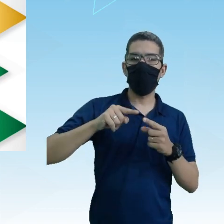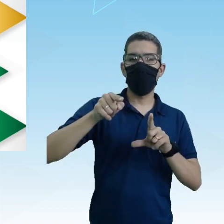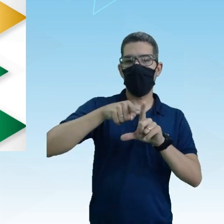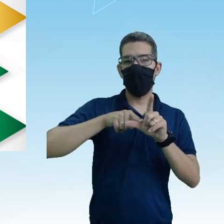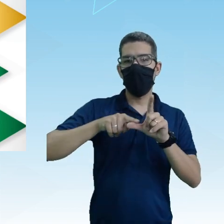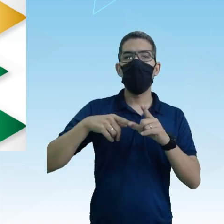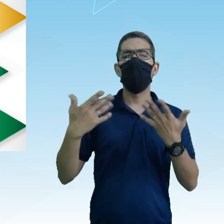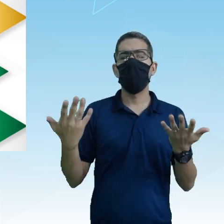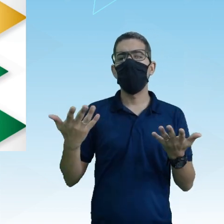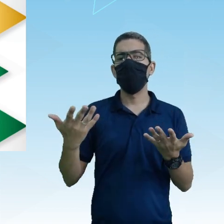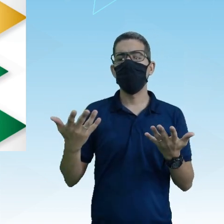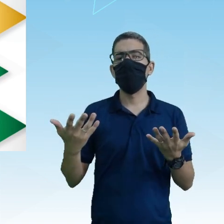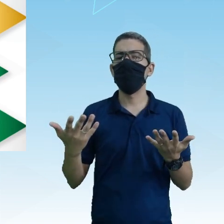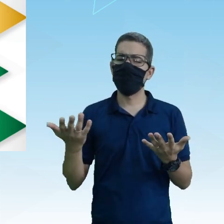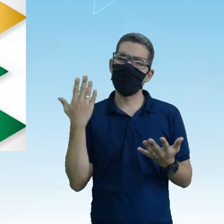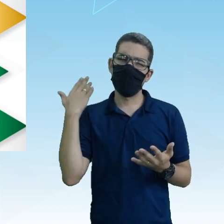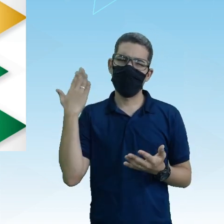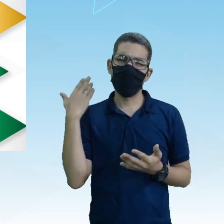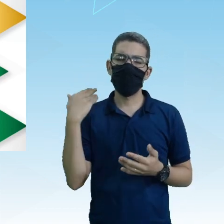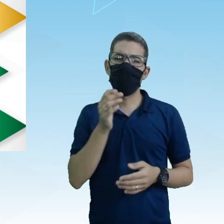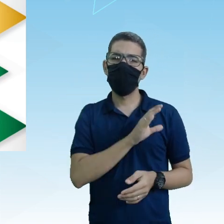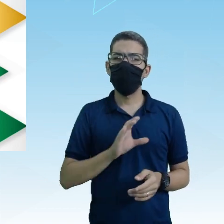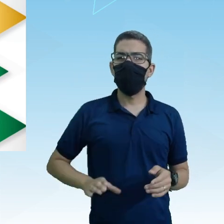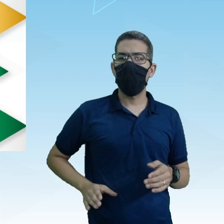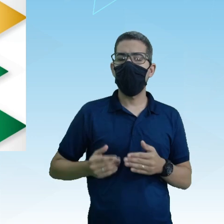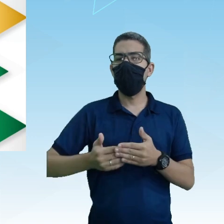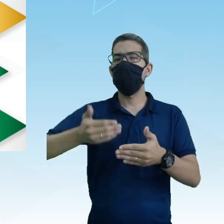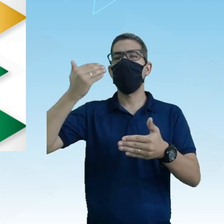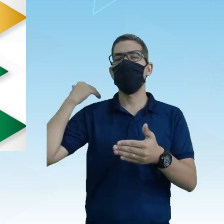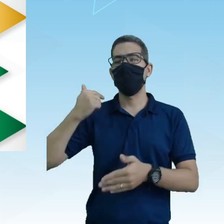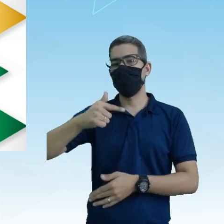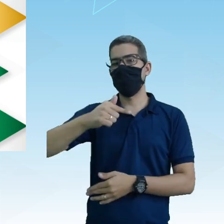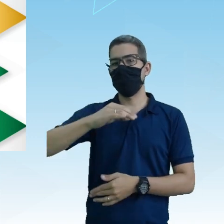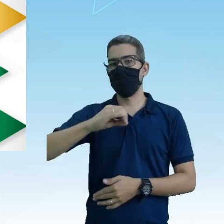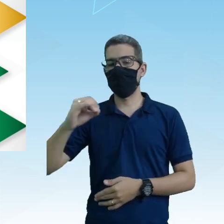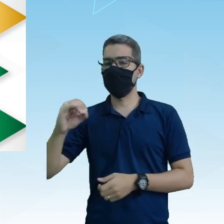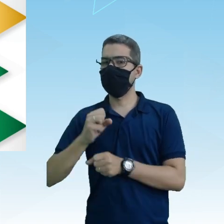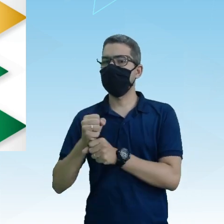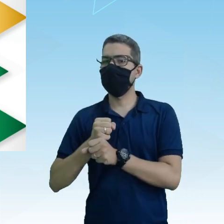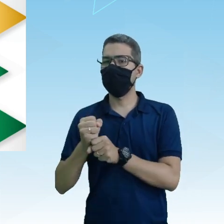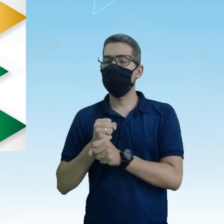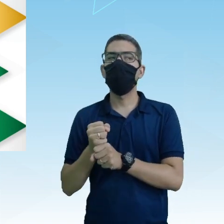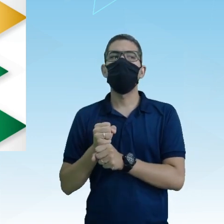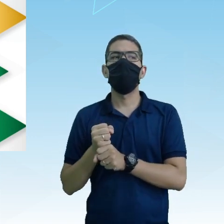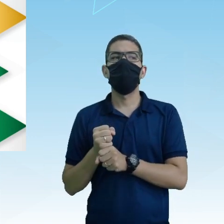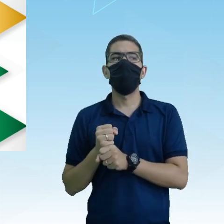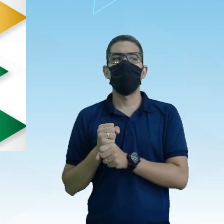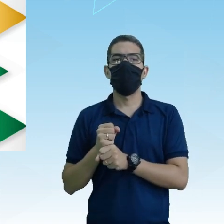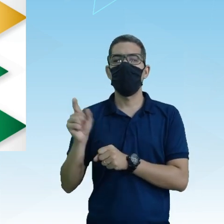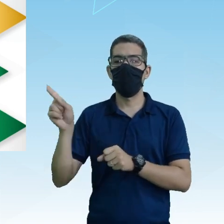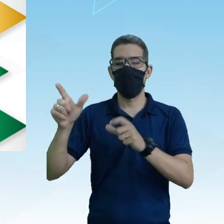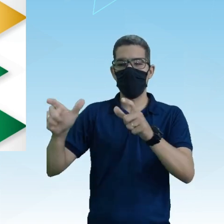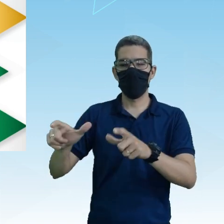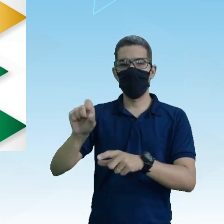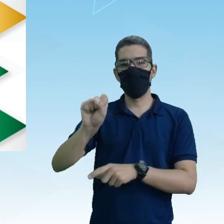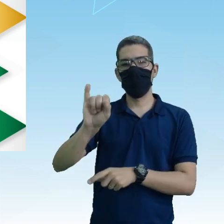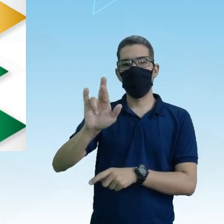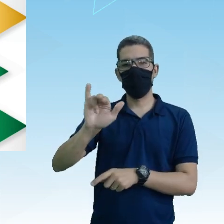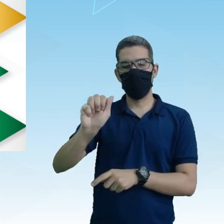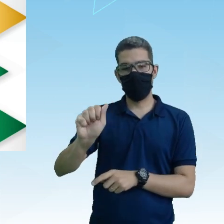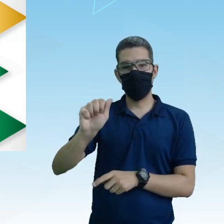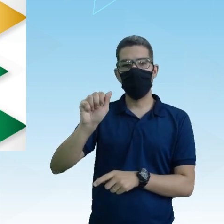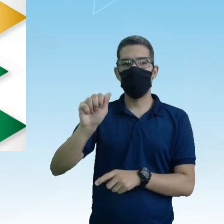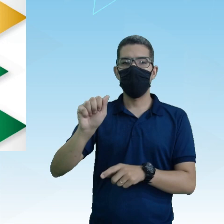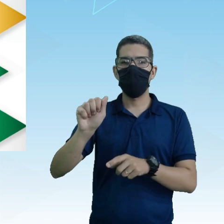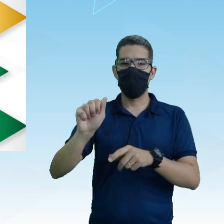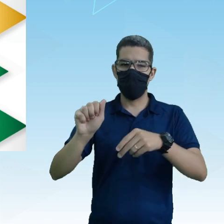aconteceu aí por volta de 700 a.C., quando os habitantes da Síria, antiga região do norte da Mesopotâmia, lá